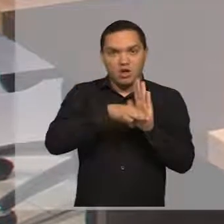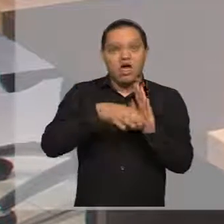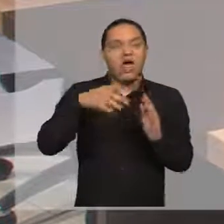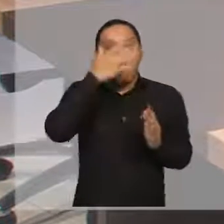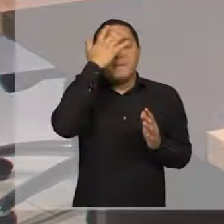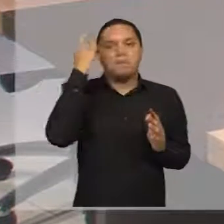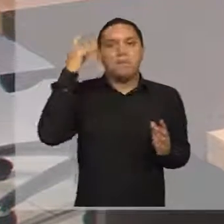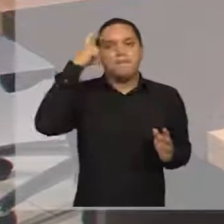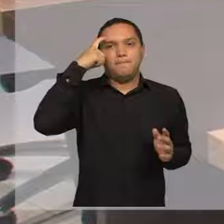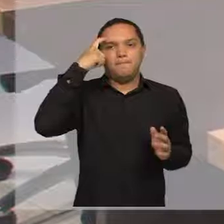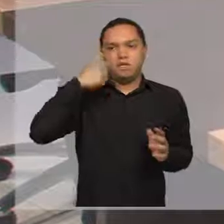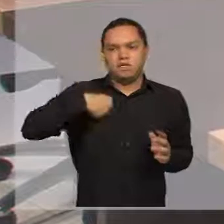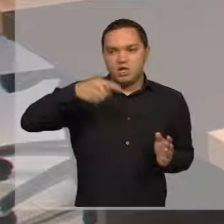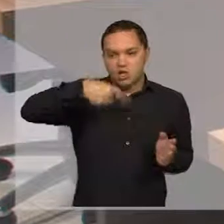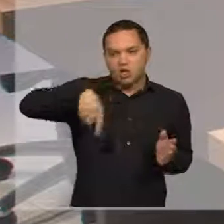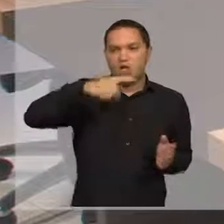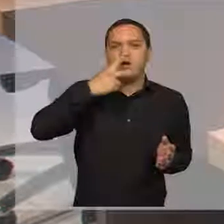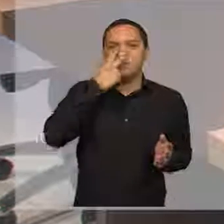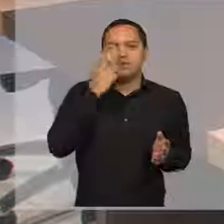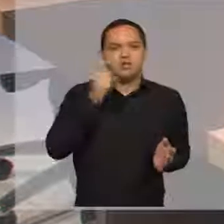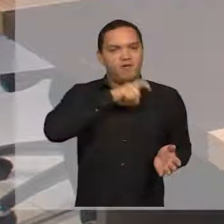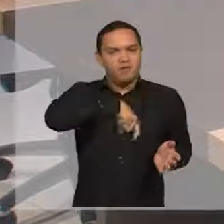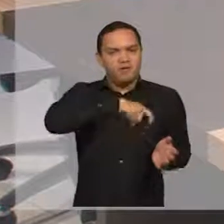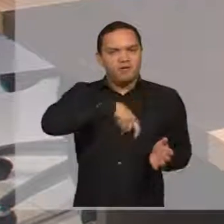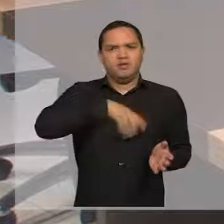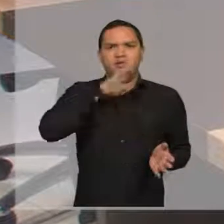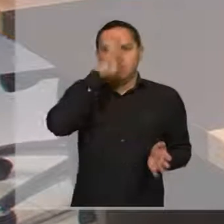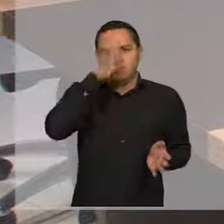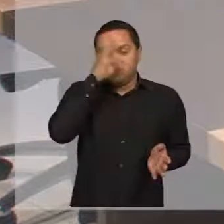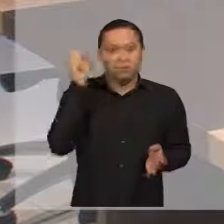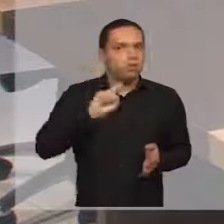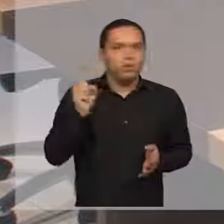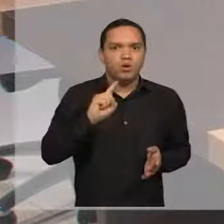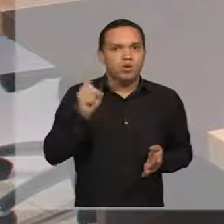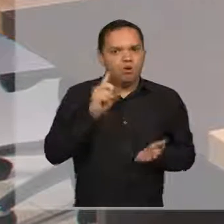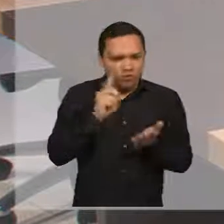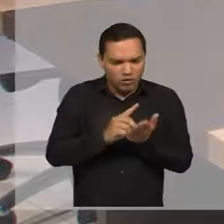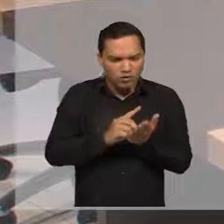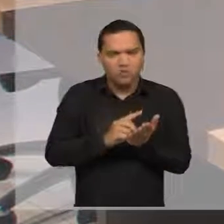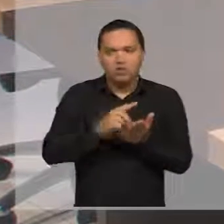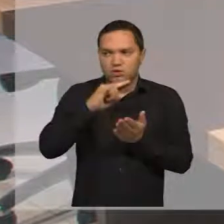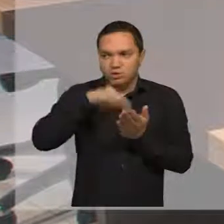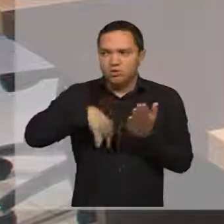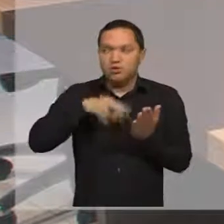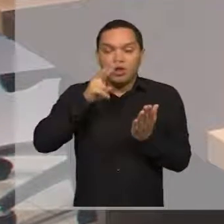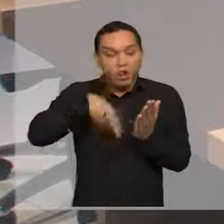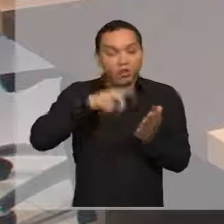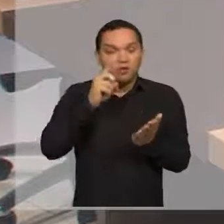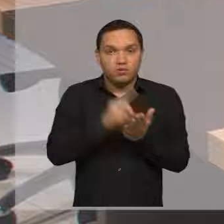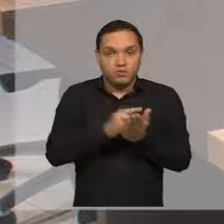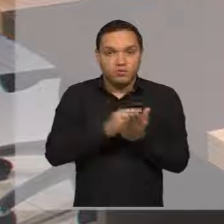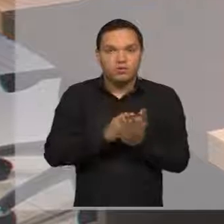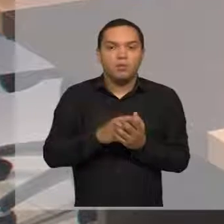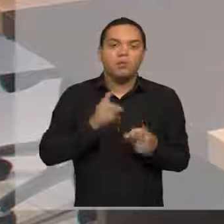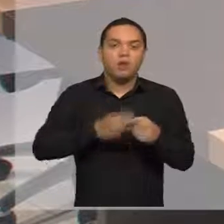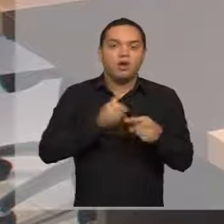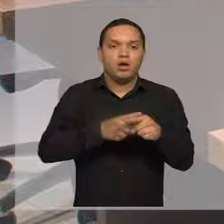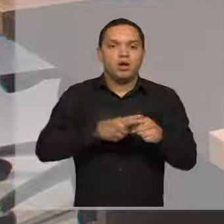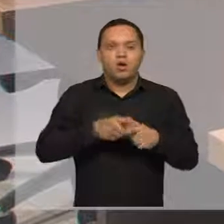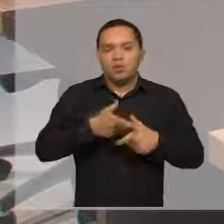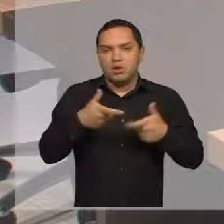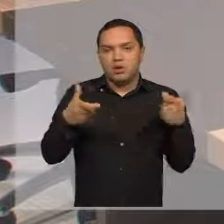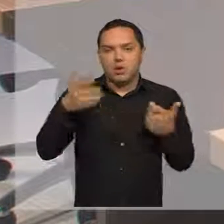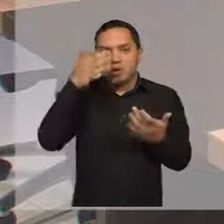assinante não achar que se está com má vontade porque nem todas as pessoas têm o